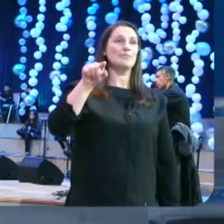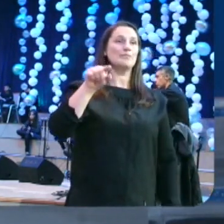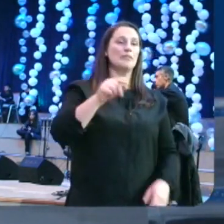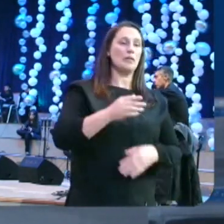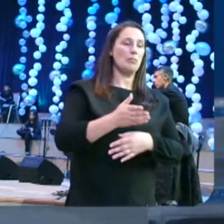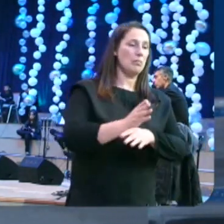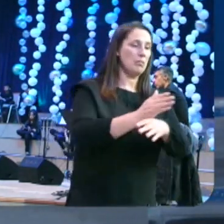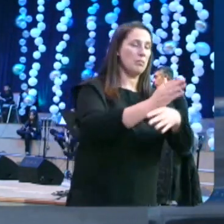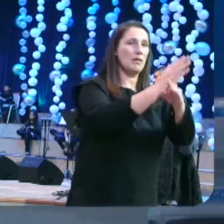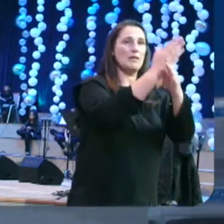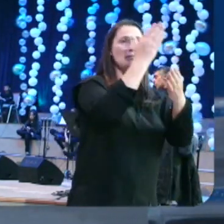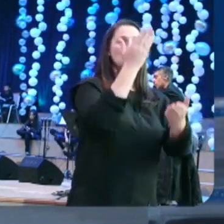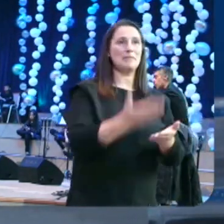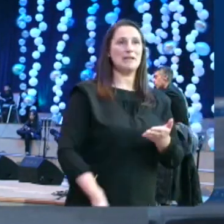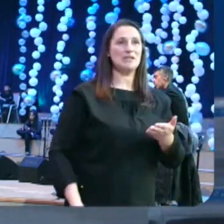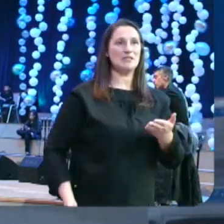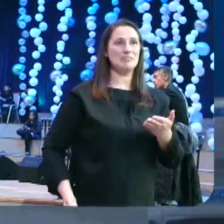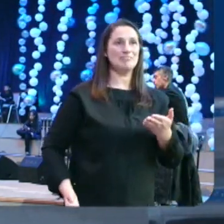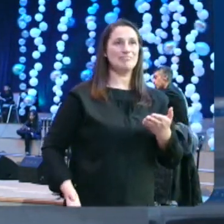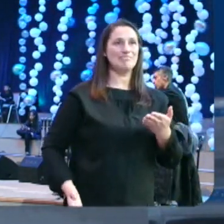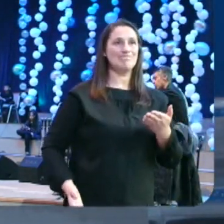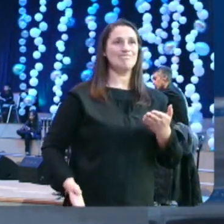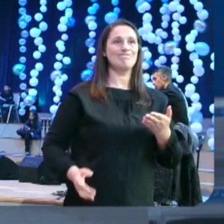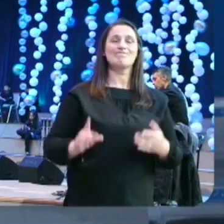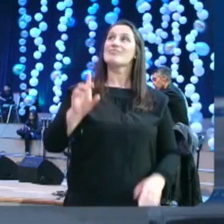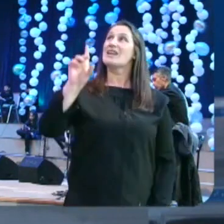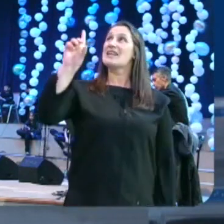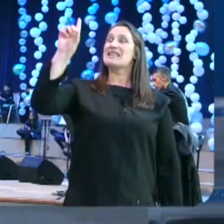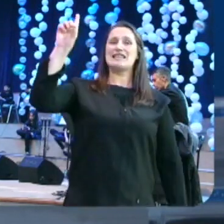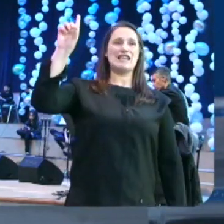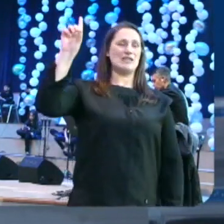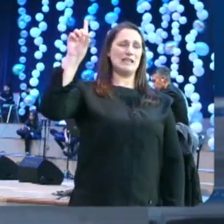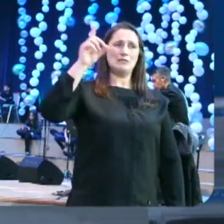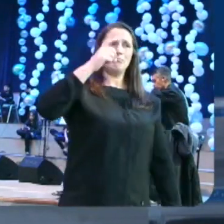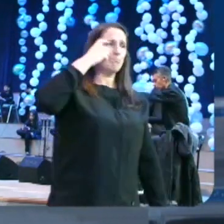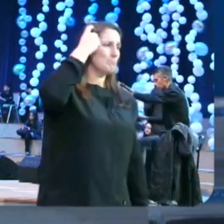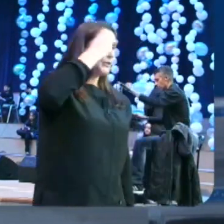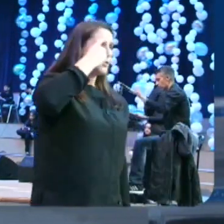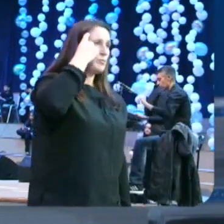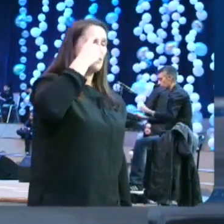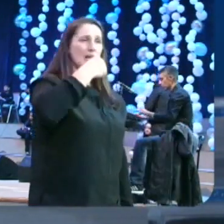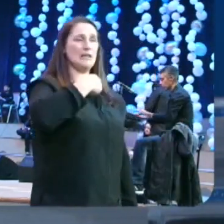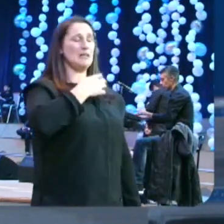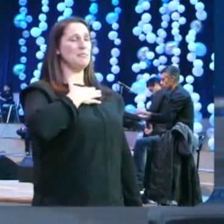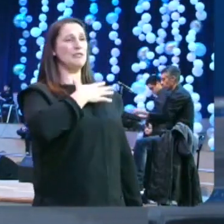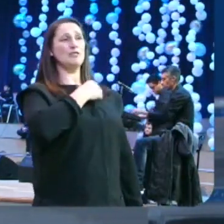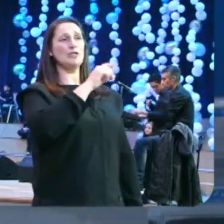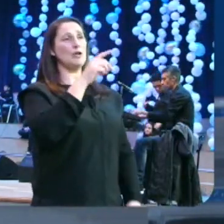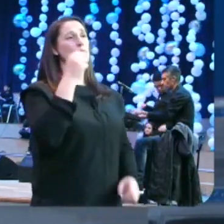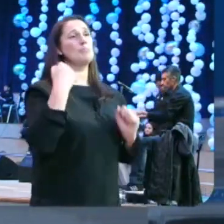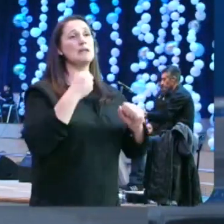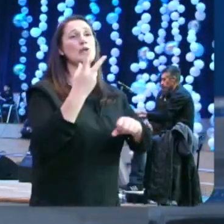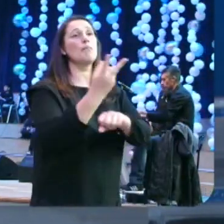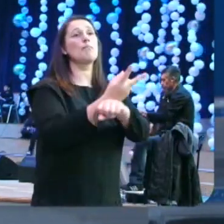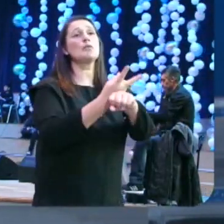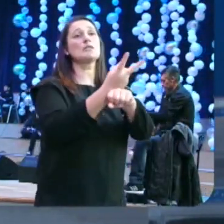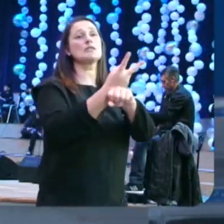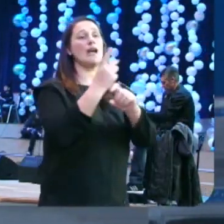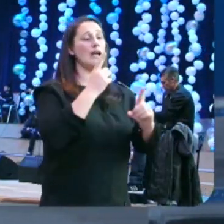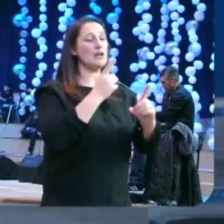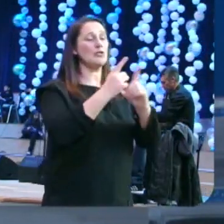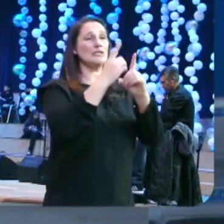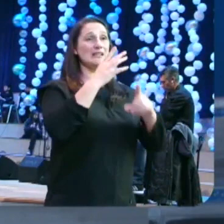estávamos fora da festa. E ele não se conformava com isso, ele tinha que vir buscar e